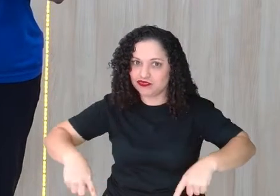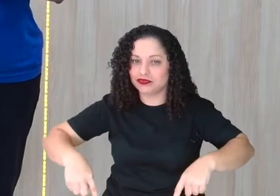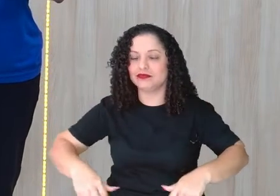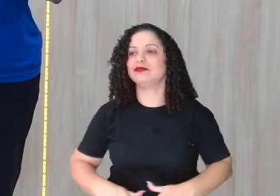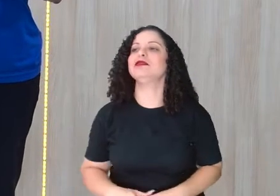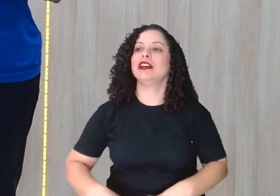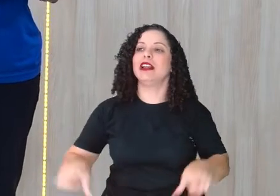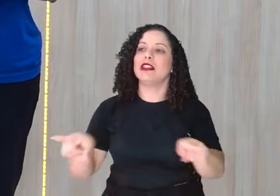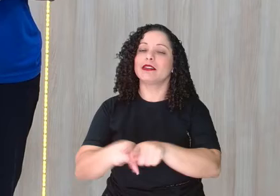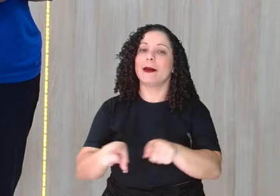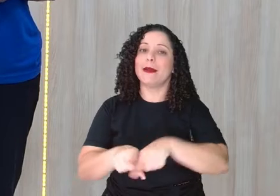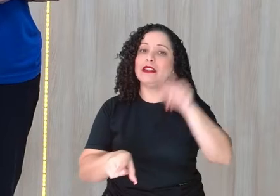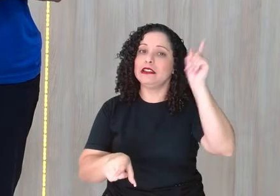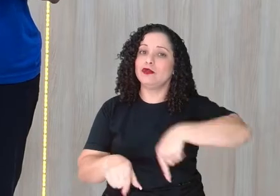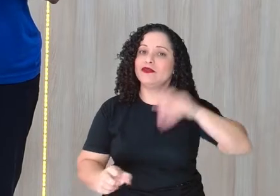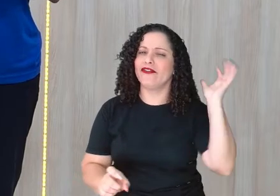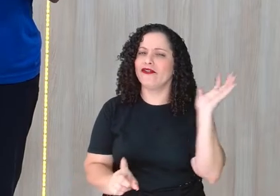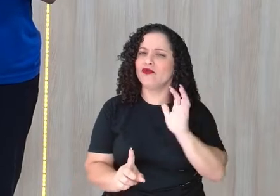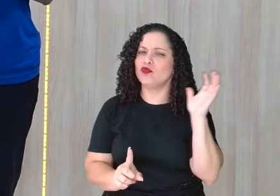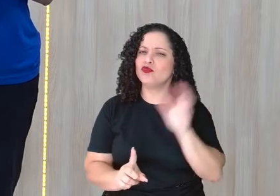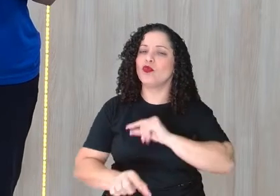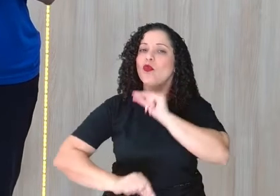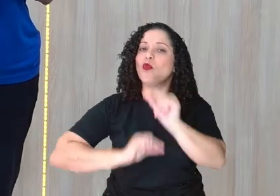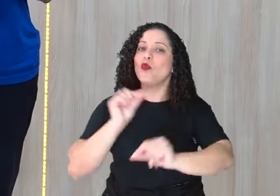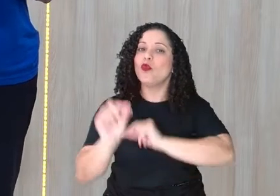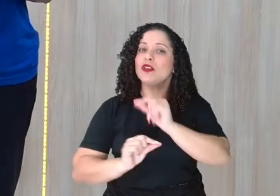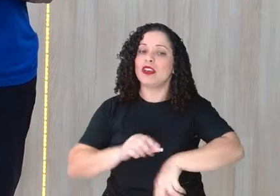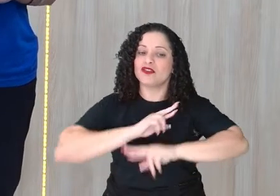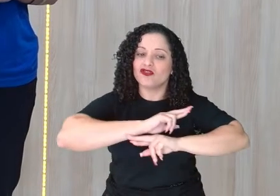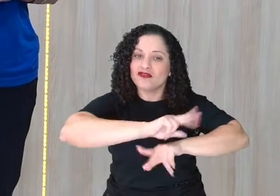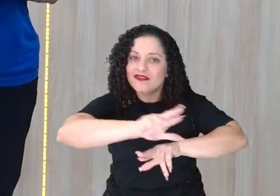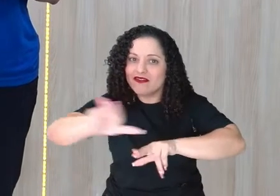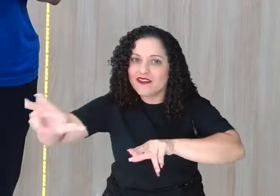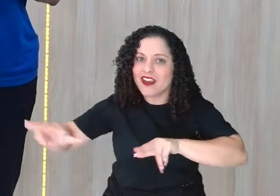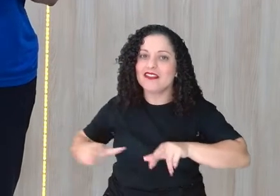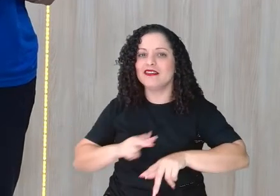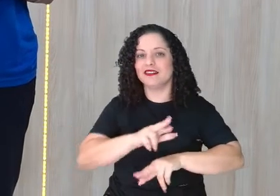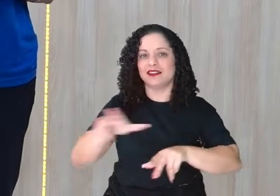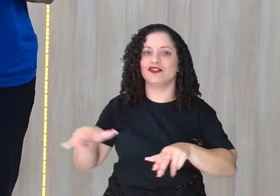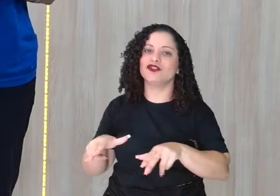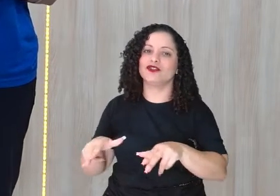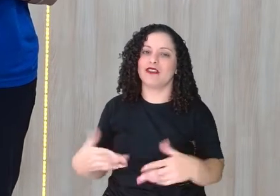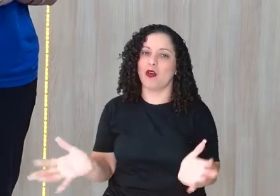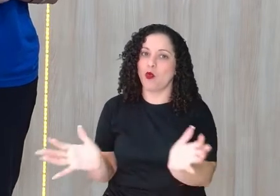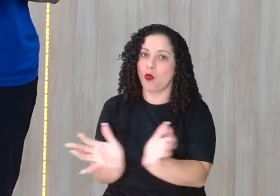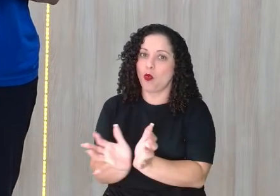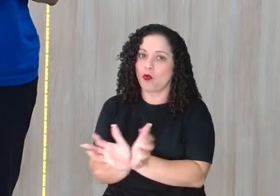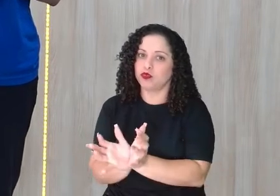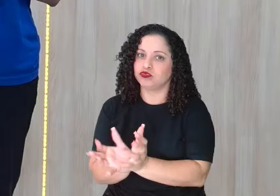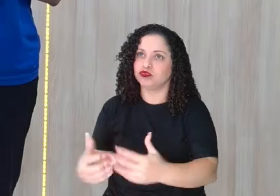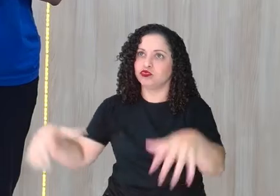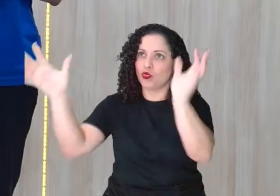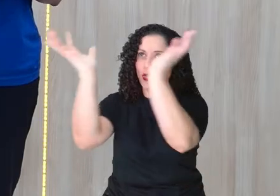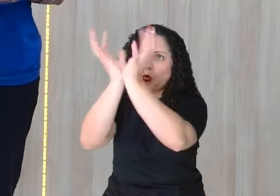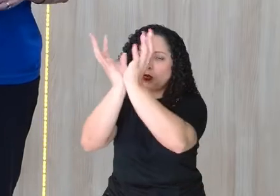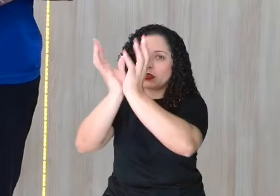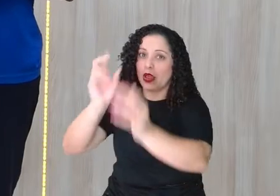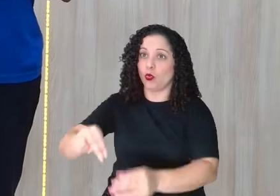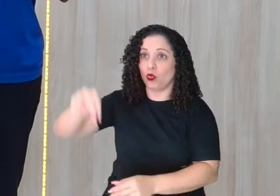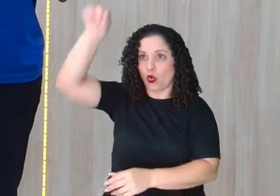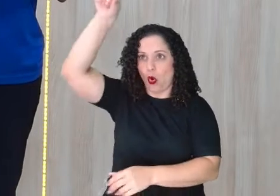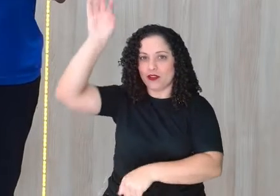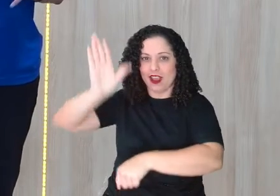também fez com que, né, tivesse essas diferenças, né, onde a colônia do norte fosse mais autônoma, né,